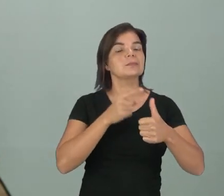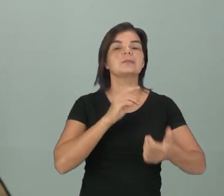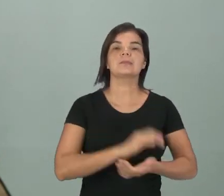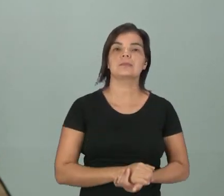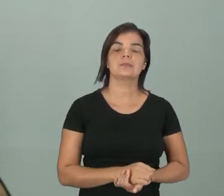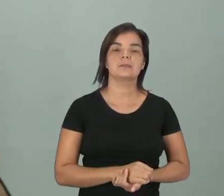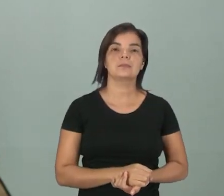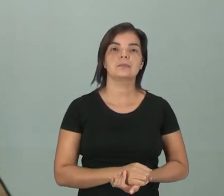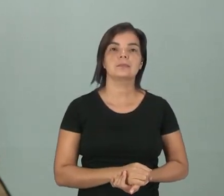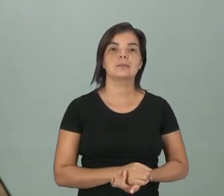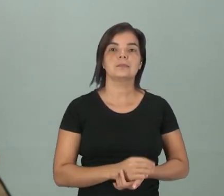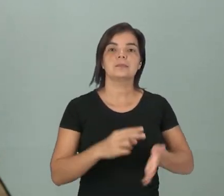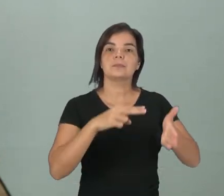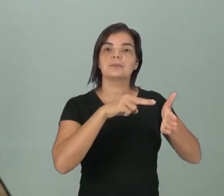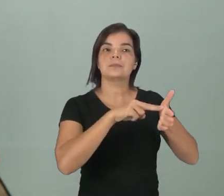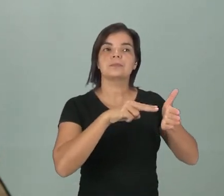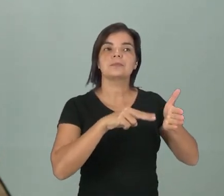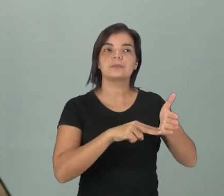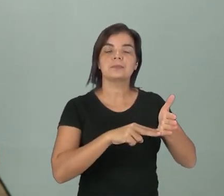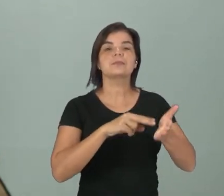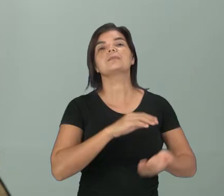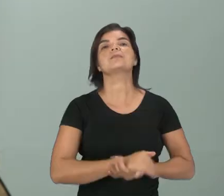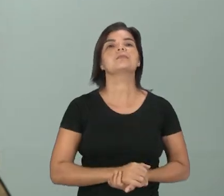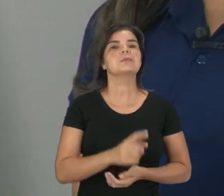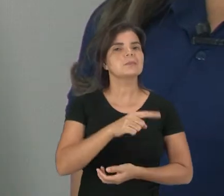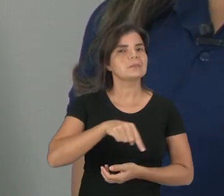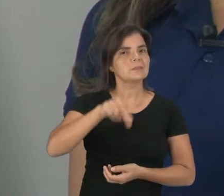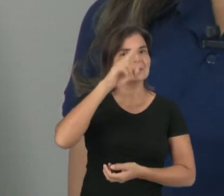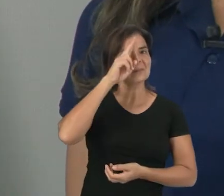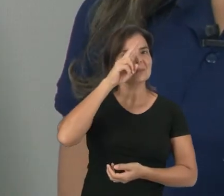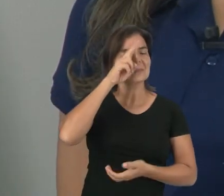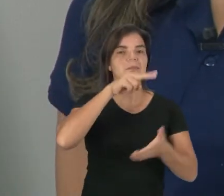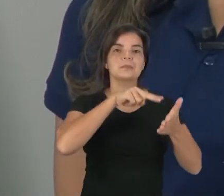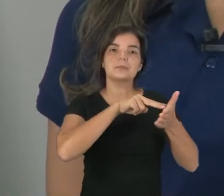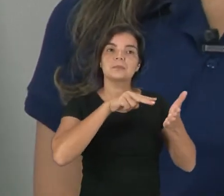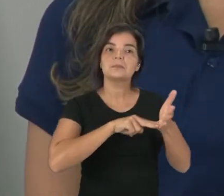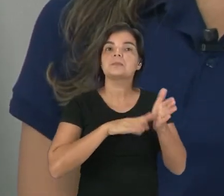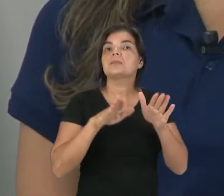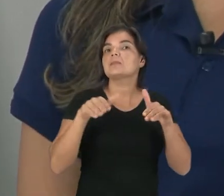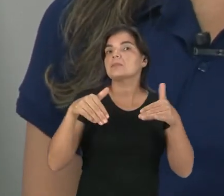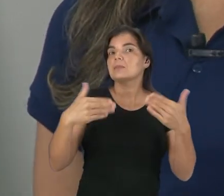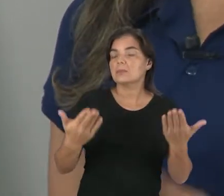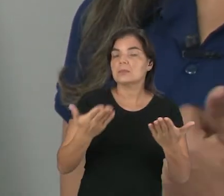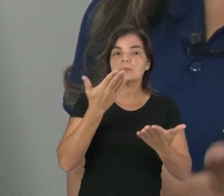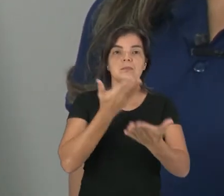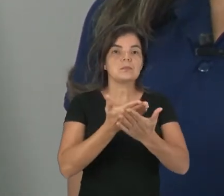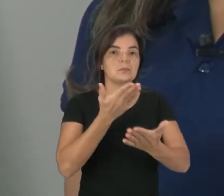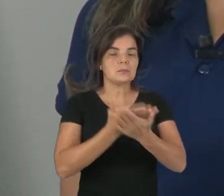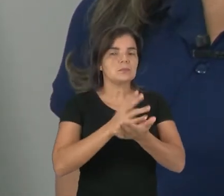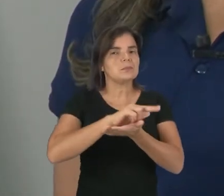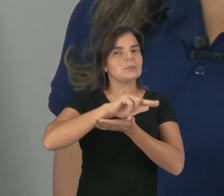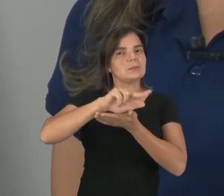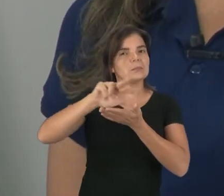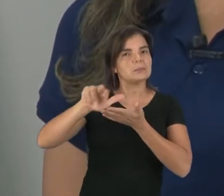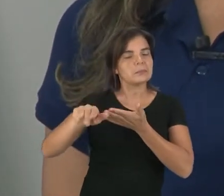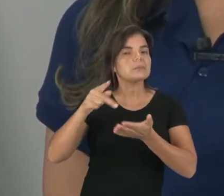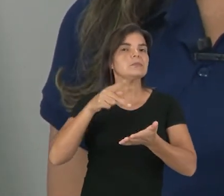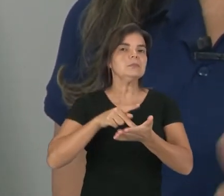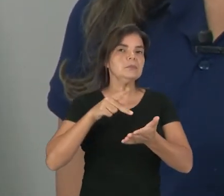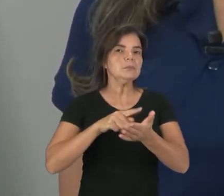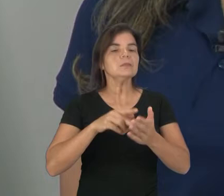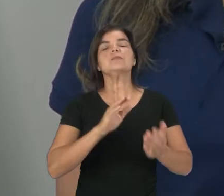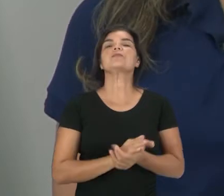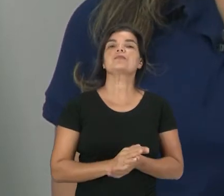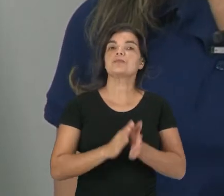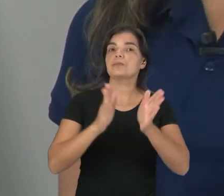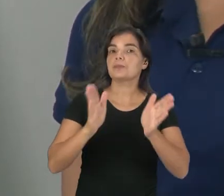primeiro os exemplos de prismas. Vocês lembram os prismas? Quais são os que nós estudamos? Estudamos vários, não é mesmo?